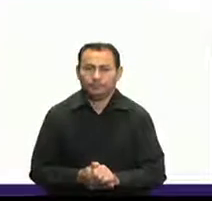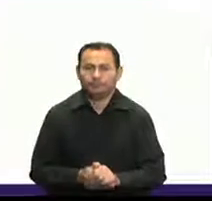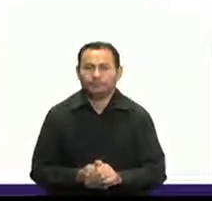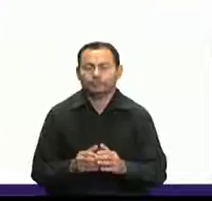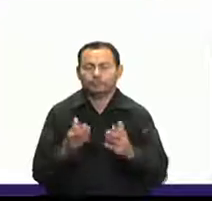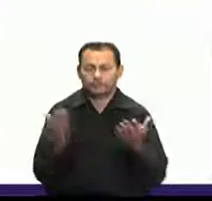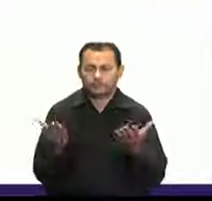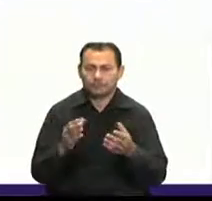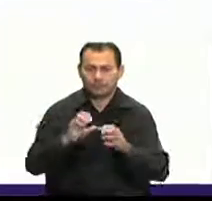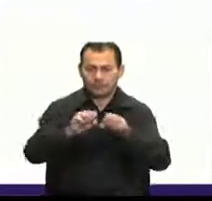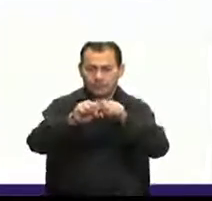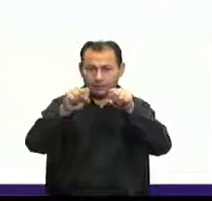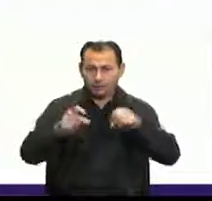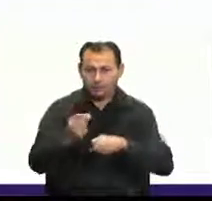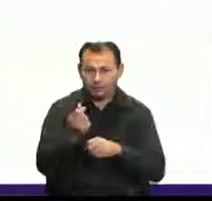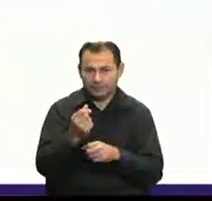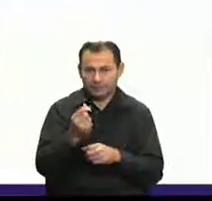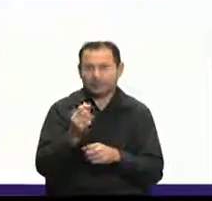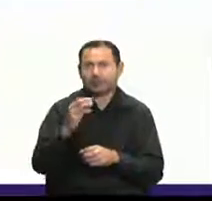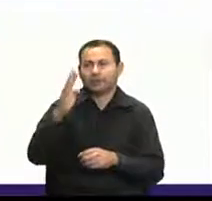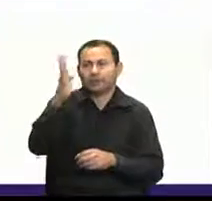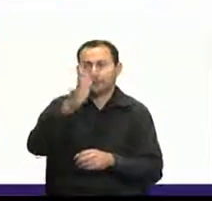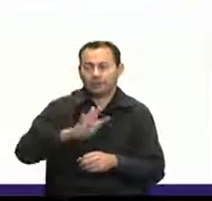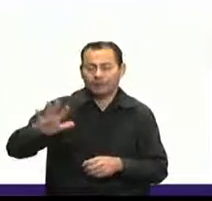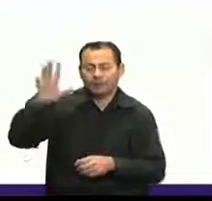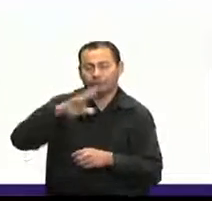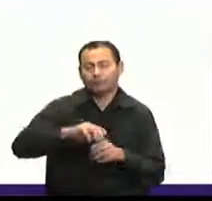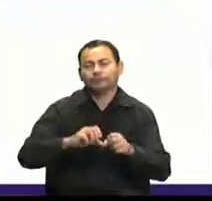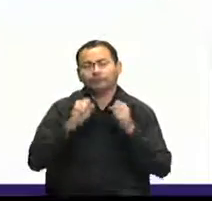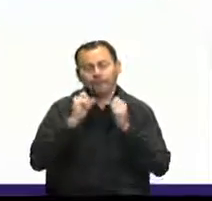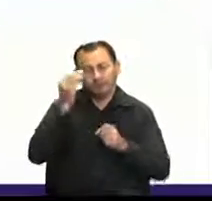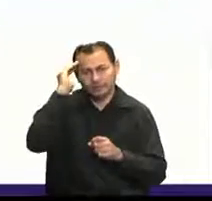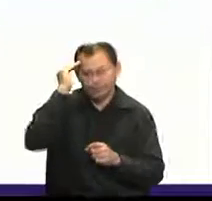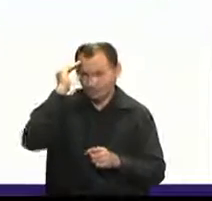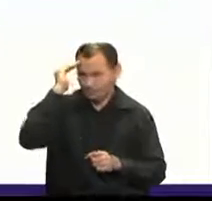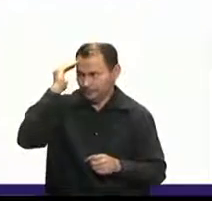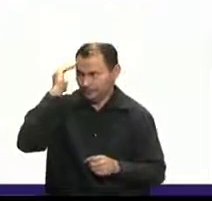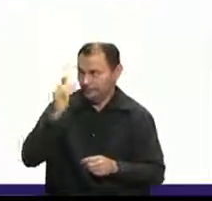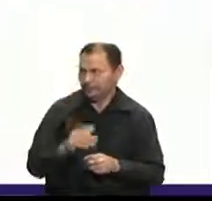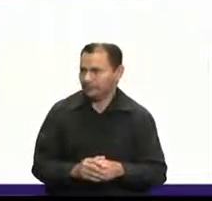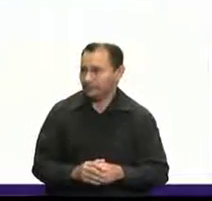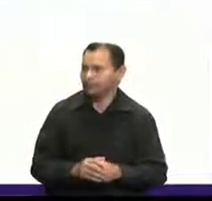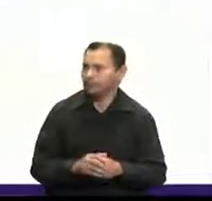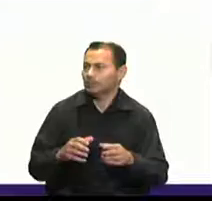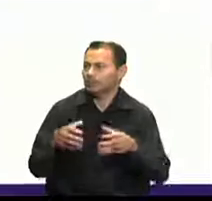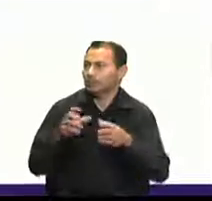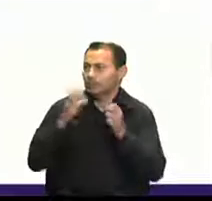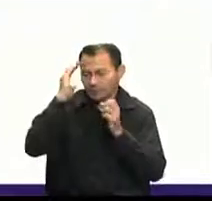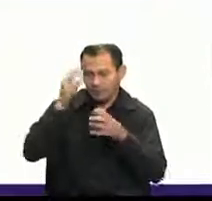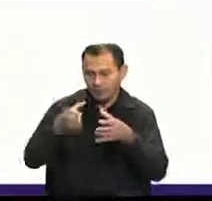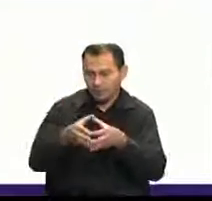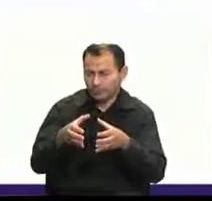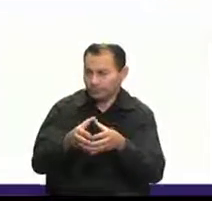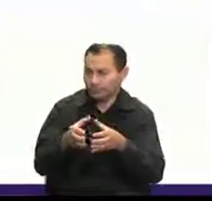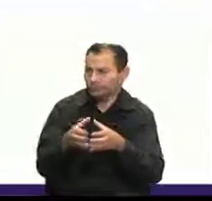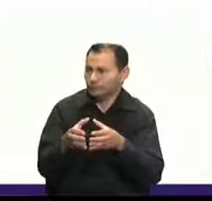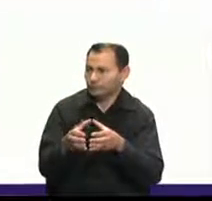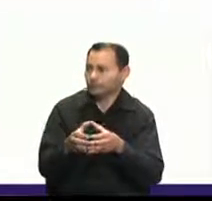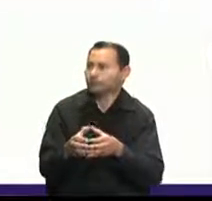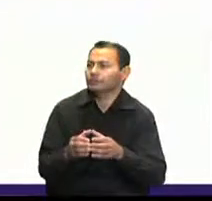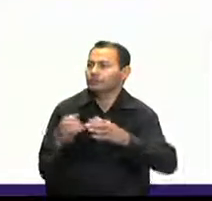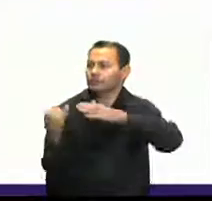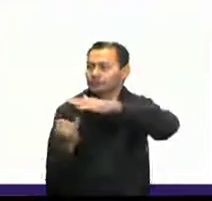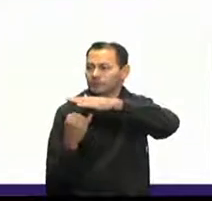bom então o sistema financeiro nacional pode ser entendido não perdão como um conjunto que de